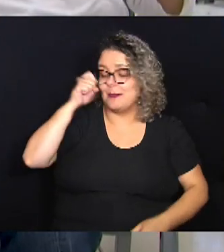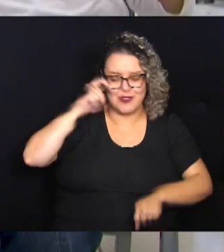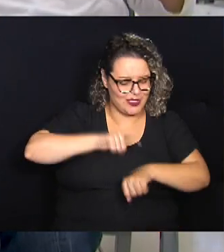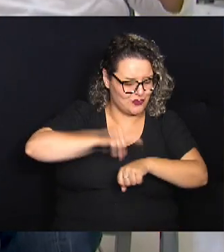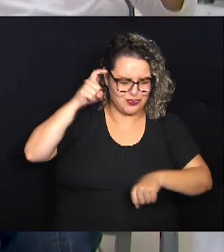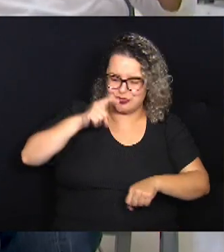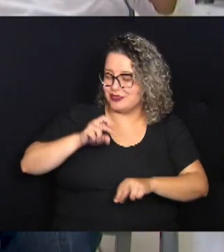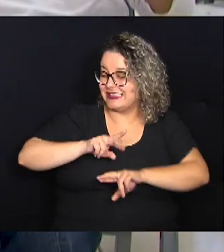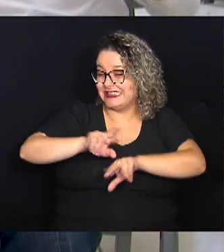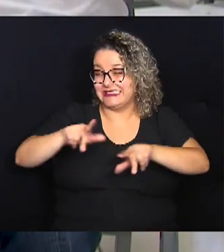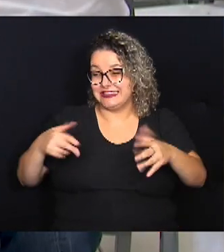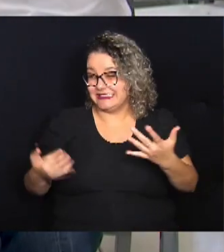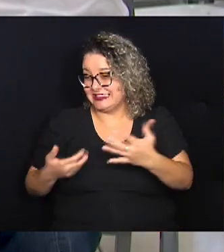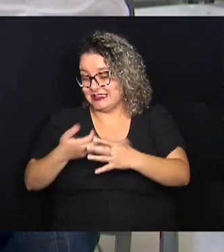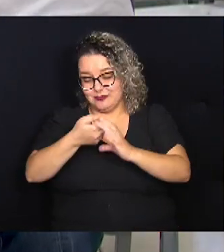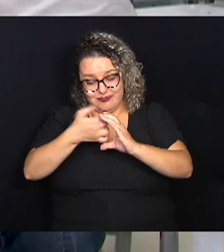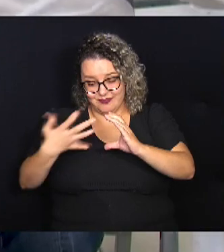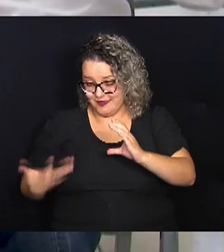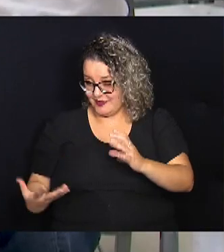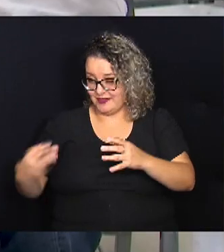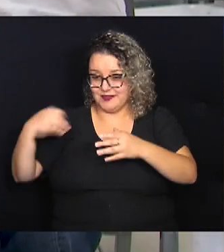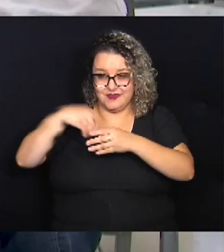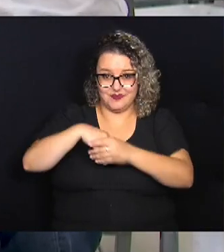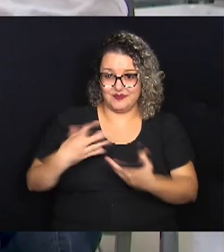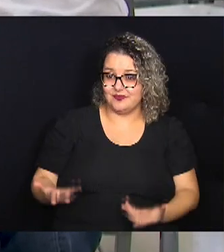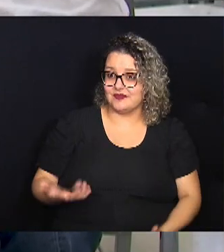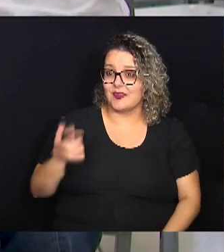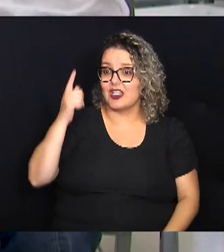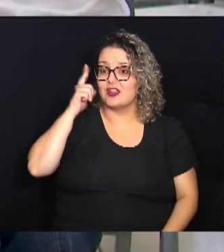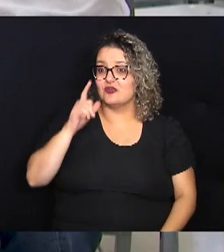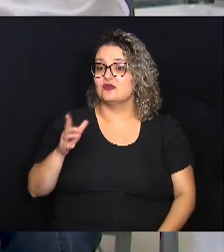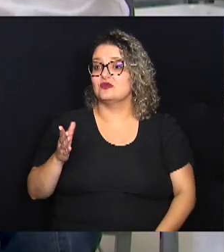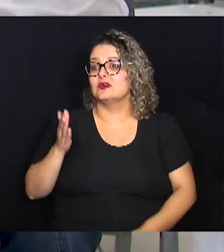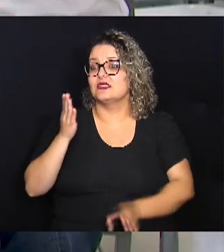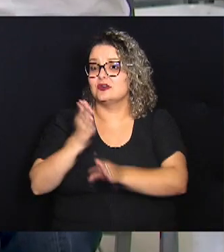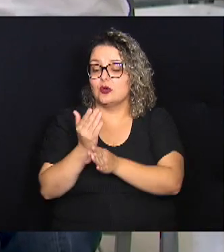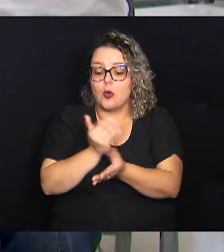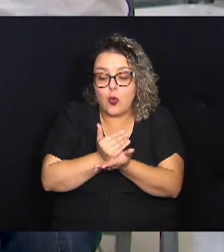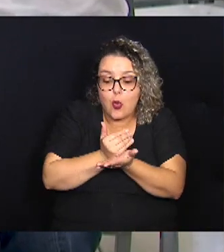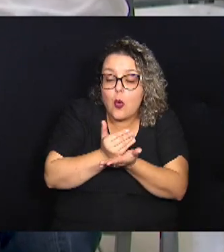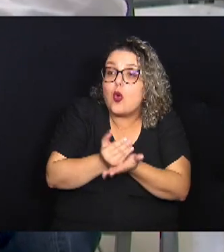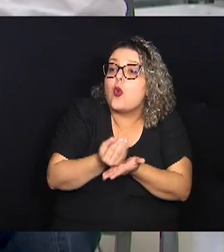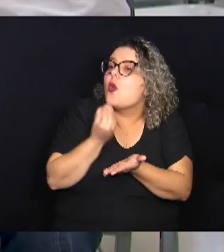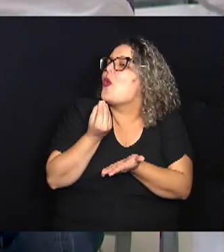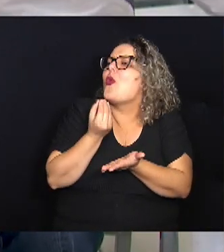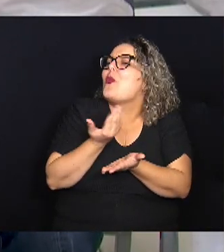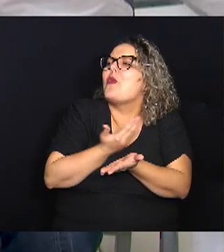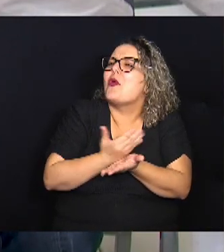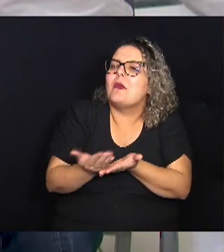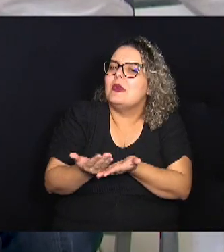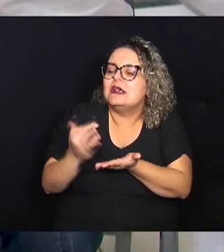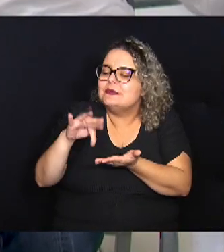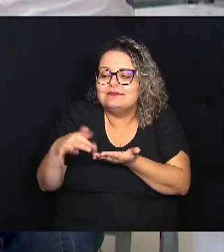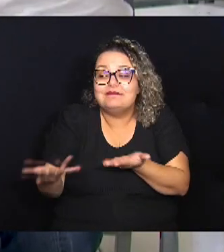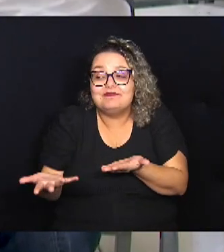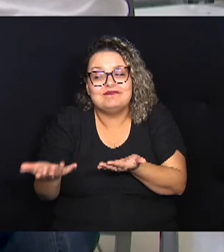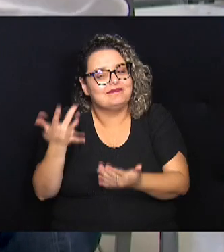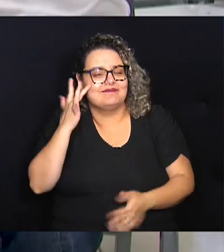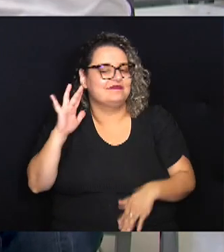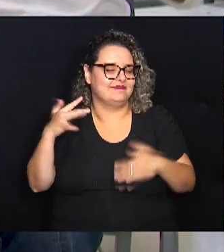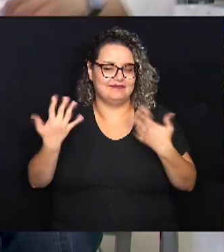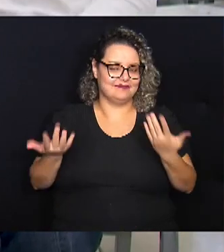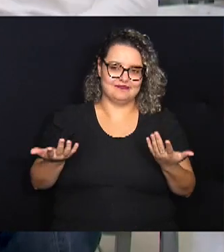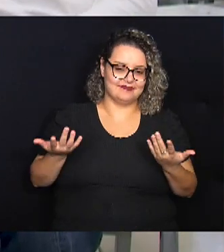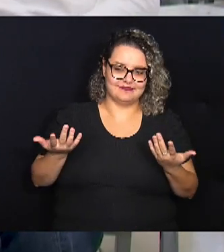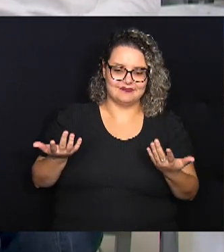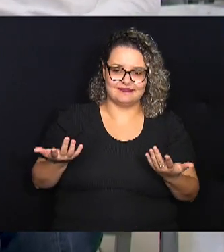tantos elementos que a gente não consegue achar mais o ponto de partida, né, o ponto de início e o ponto de término,